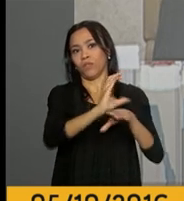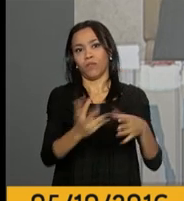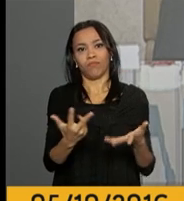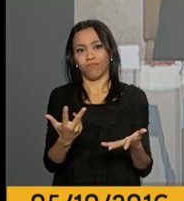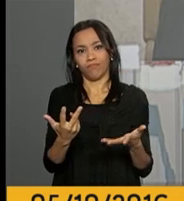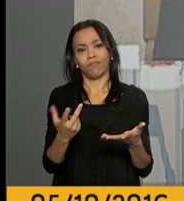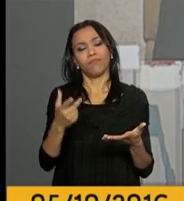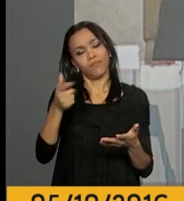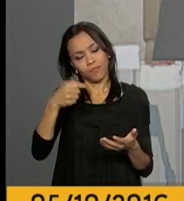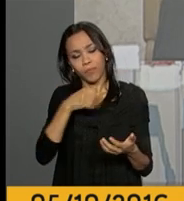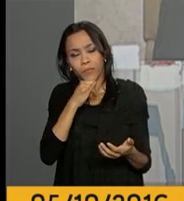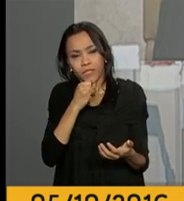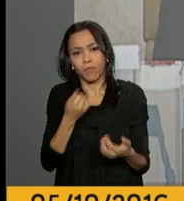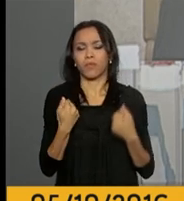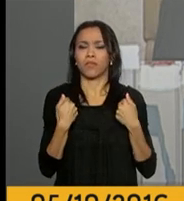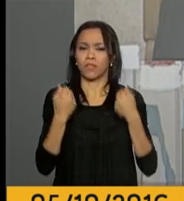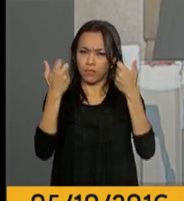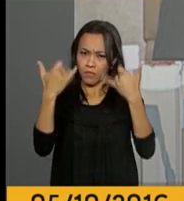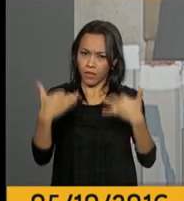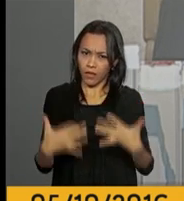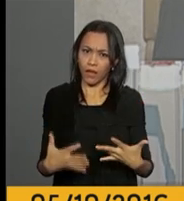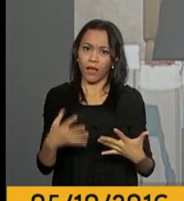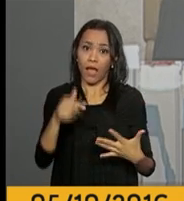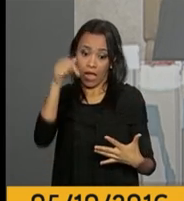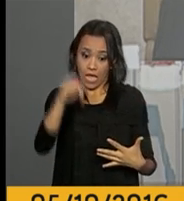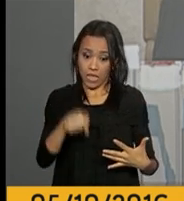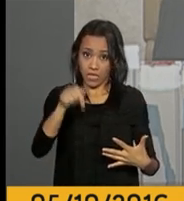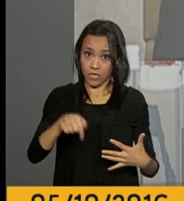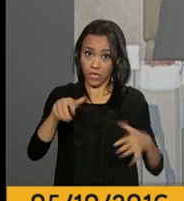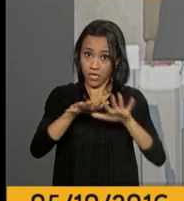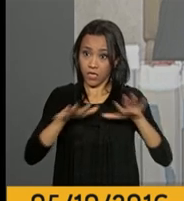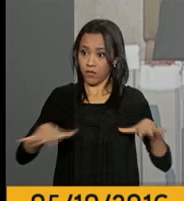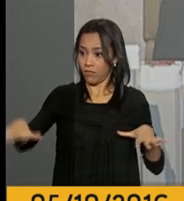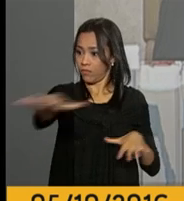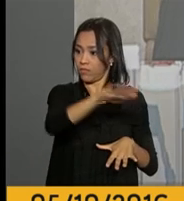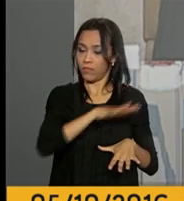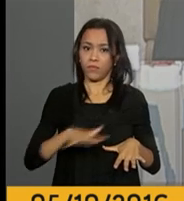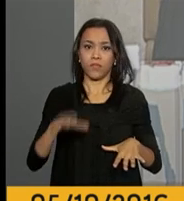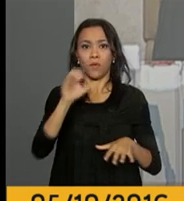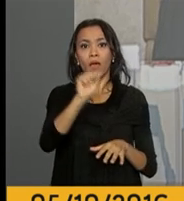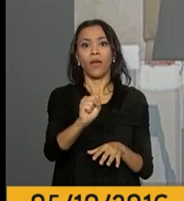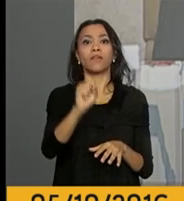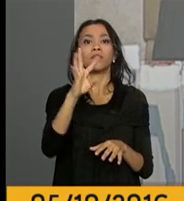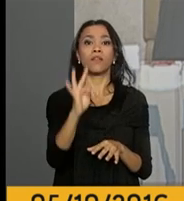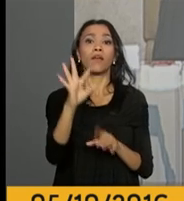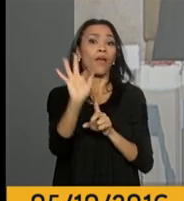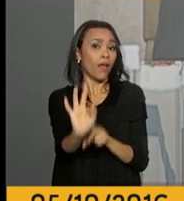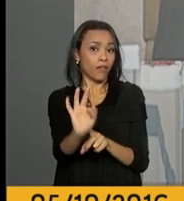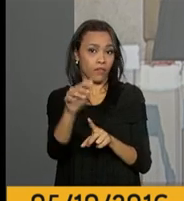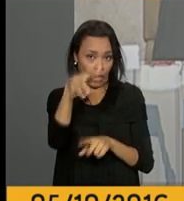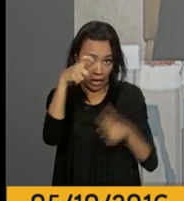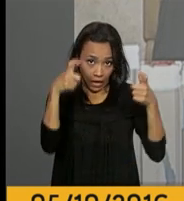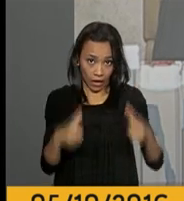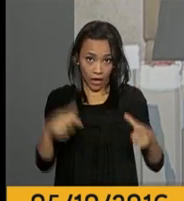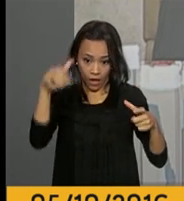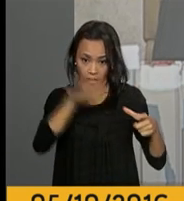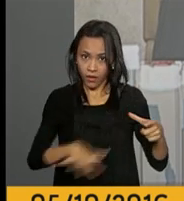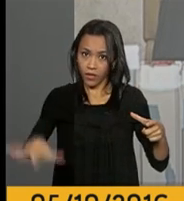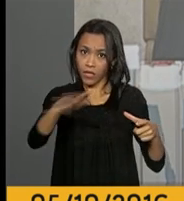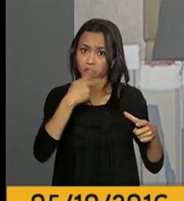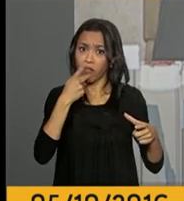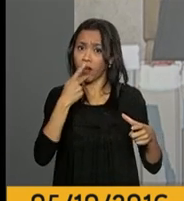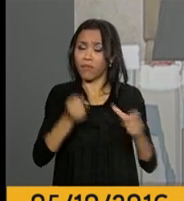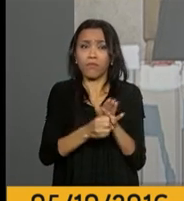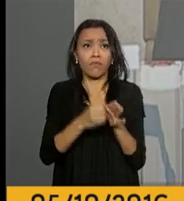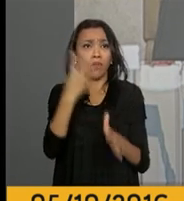se eu tomar o caso especialmente deste Supremo Tribunal Federal eu verifico quantas e quantas vezes o o Supremo